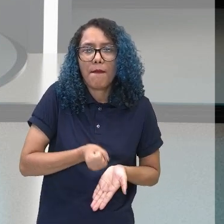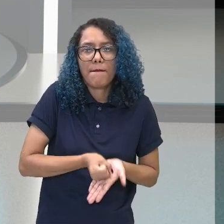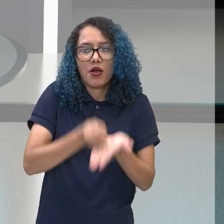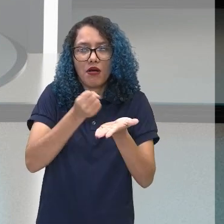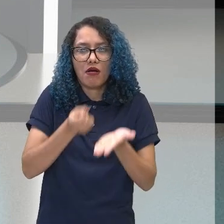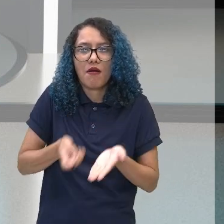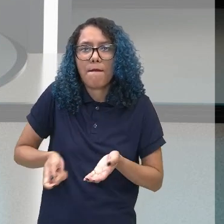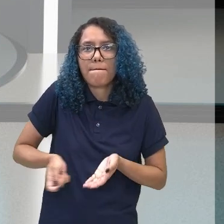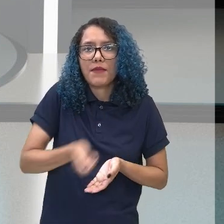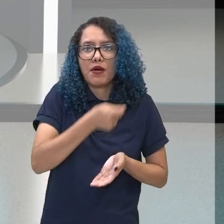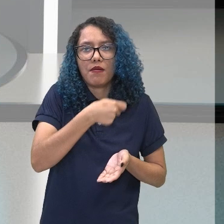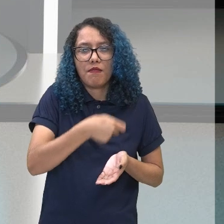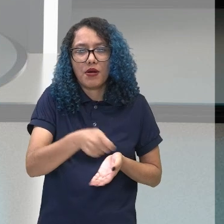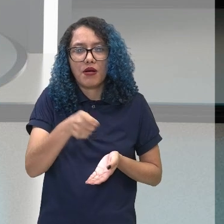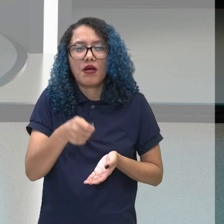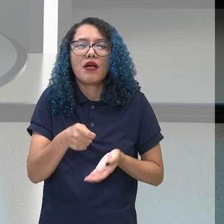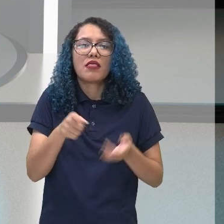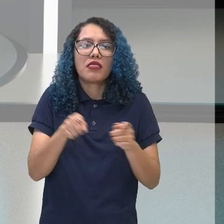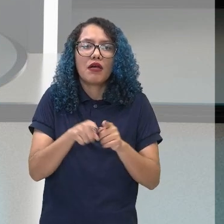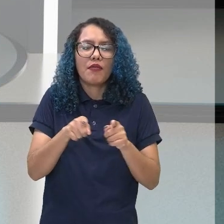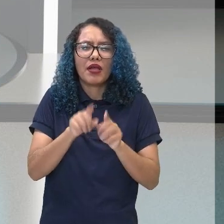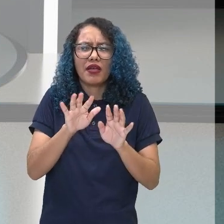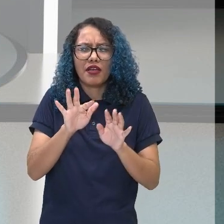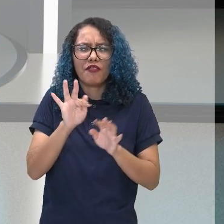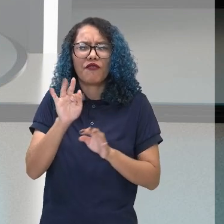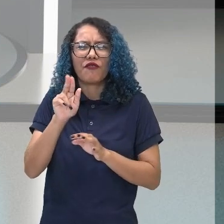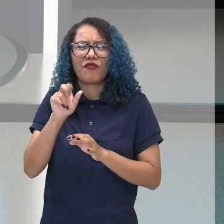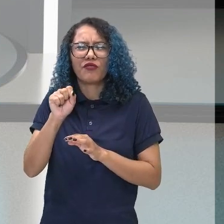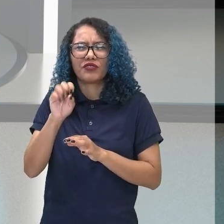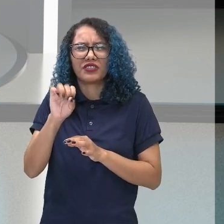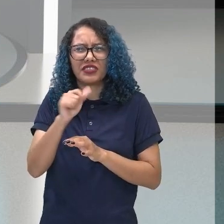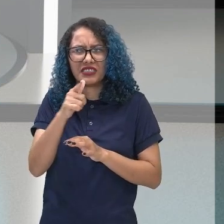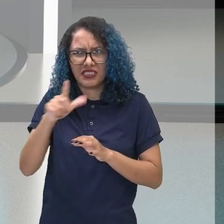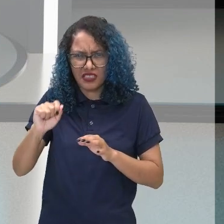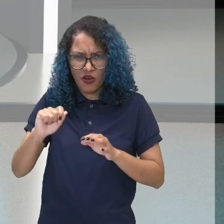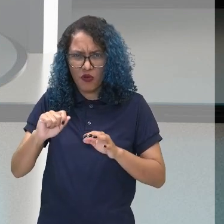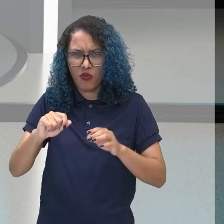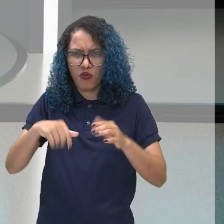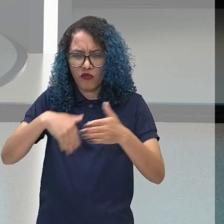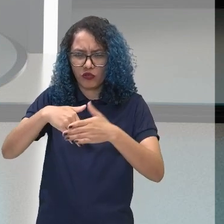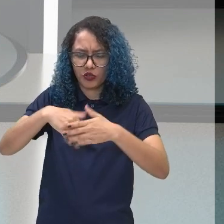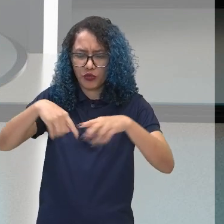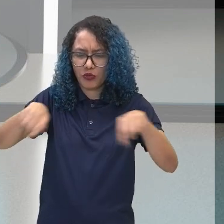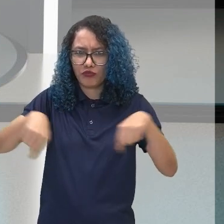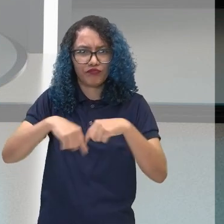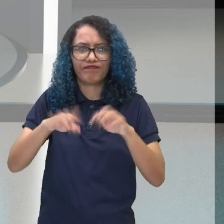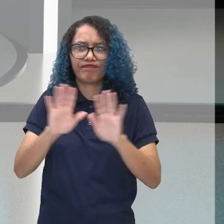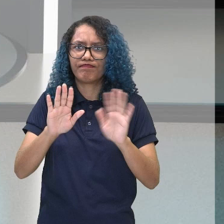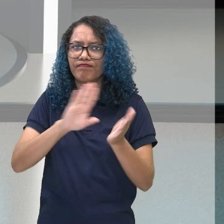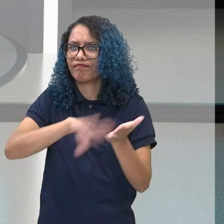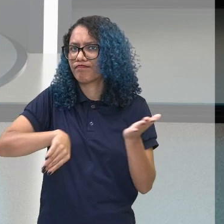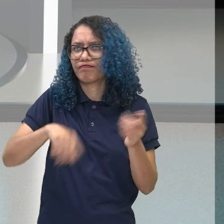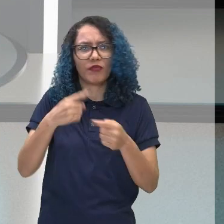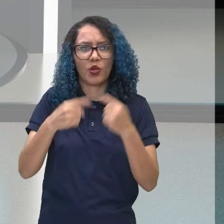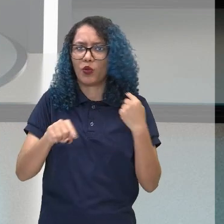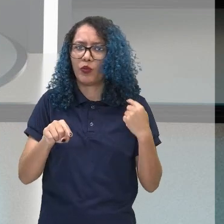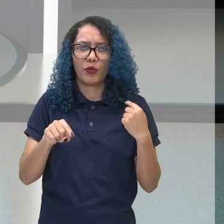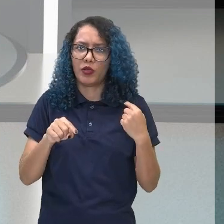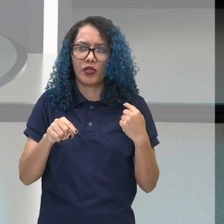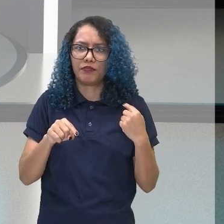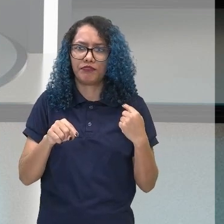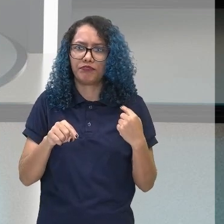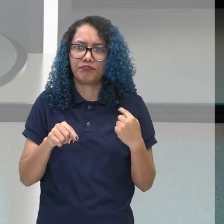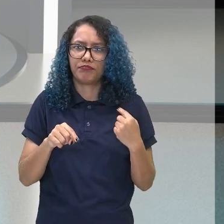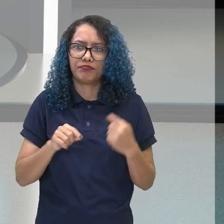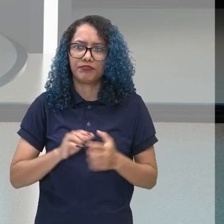o futsal. Eu vou pedir para vocês riscarem dali esse futsal, tá? Ele não se enquadra